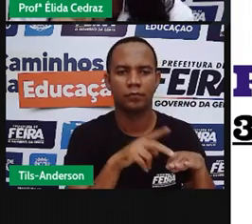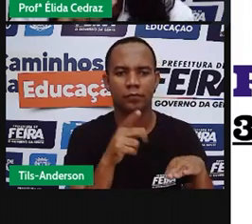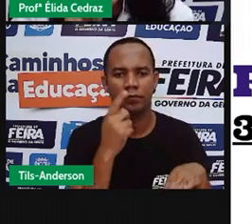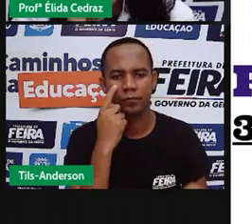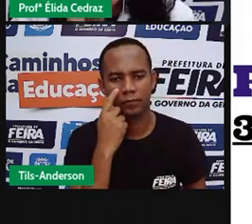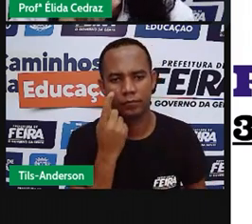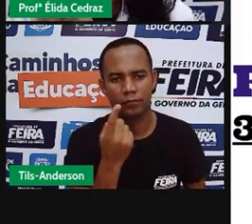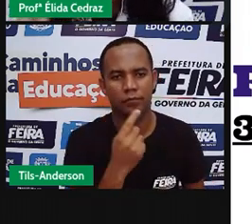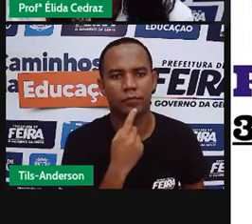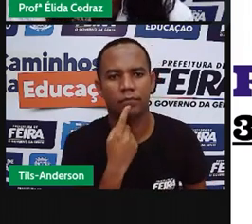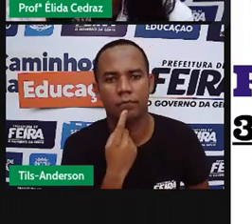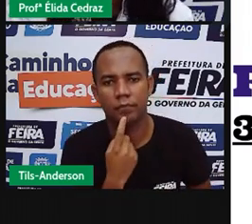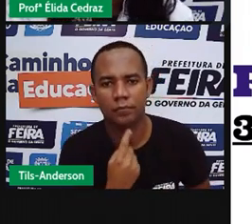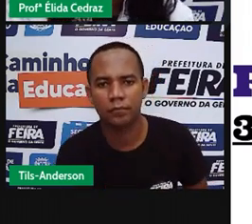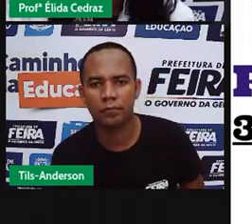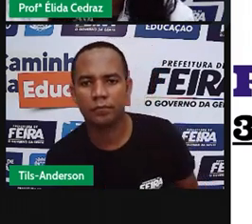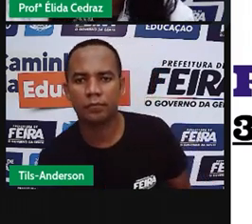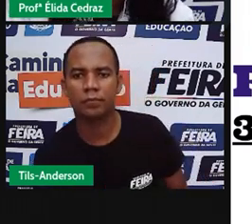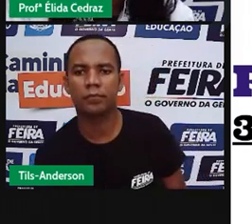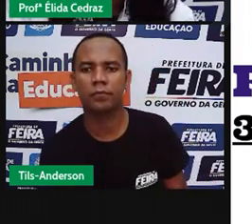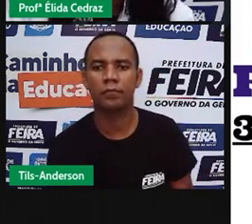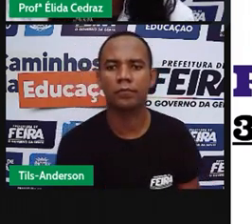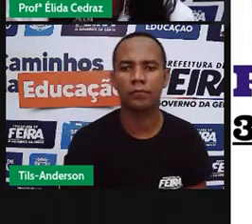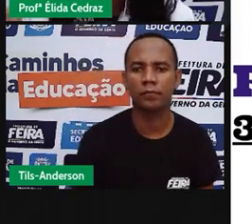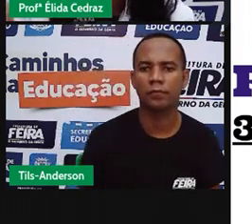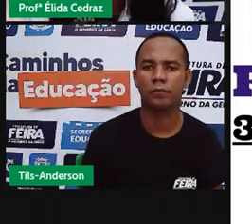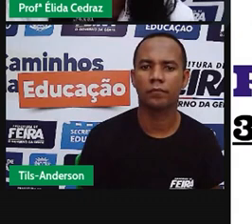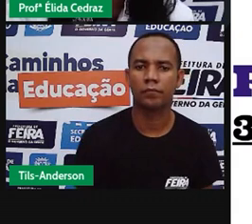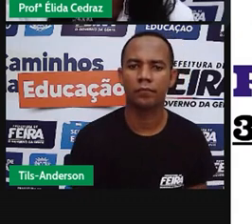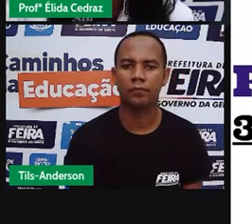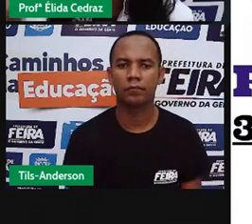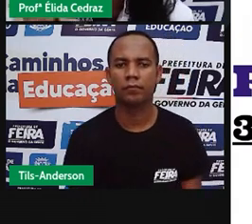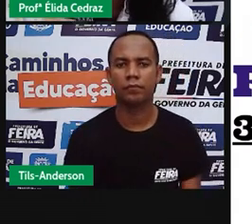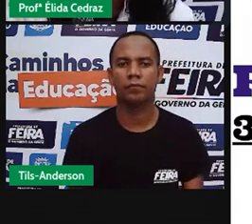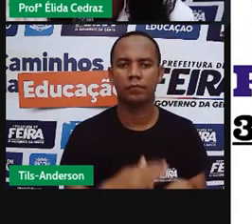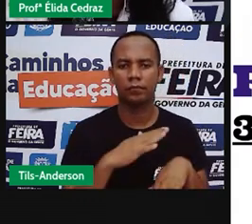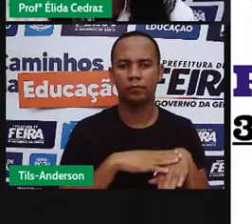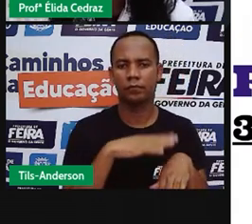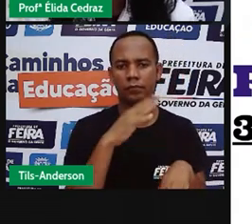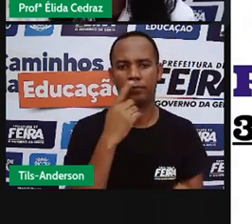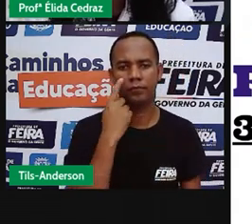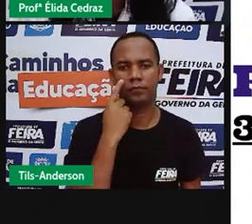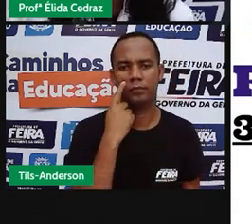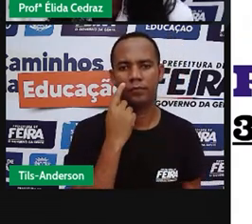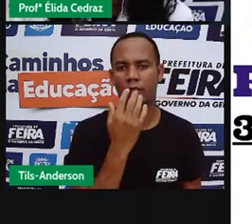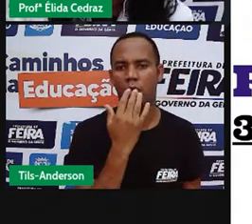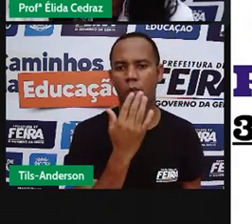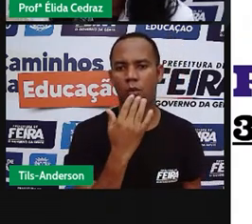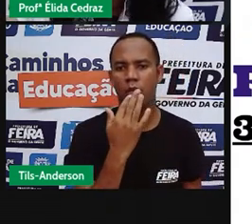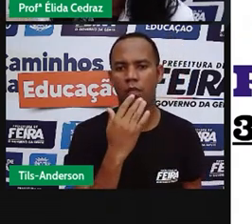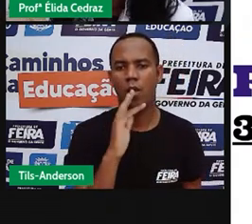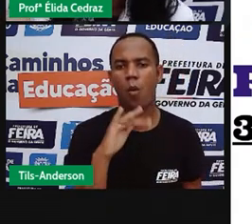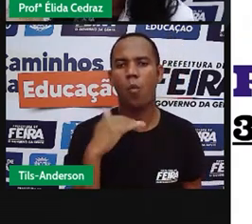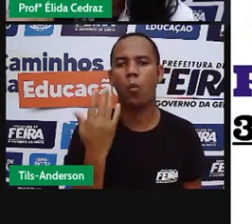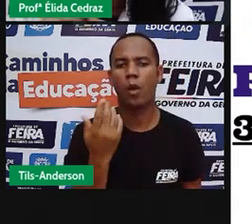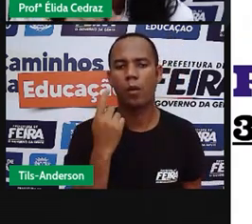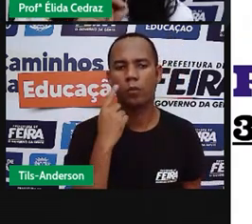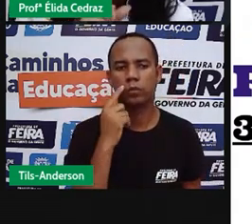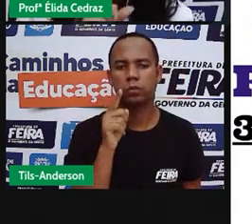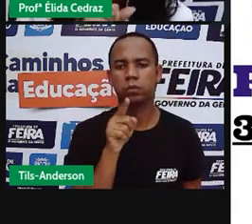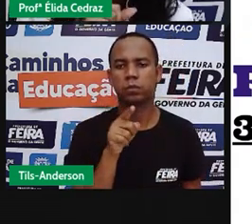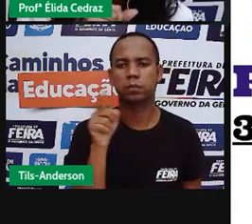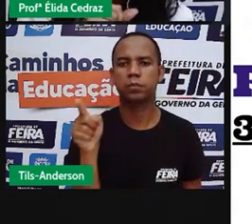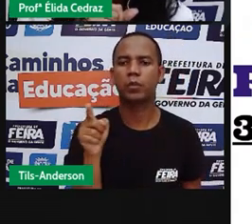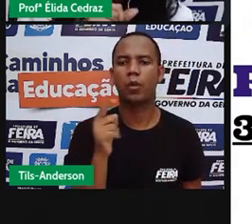branco. Se eu tivesse mais bolinhas ali para você colorir, qual seria a próxima